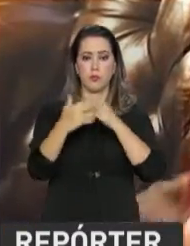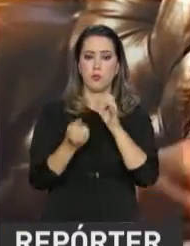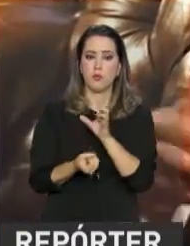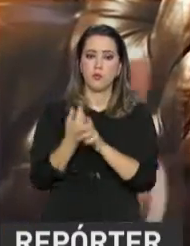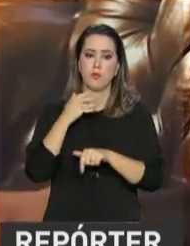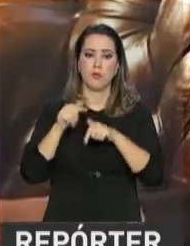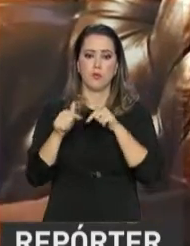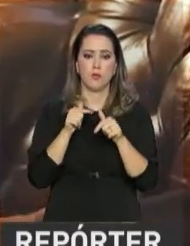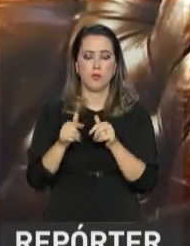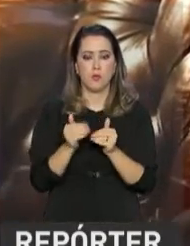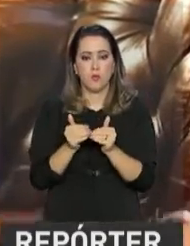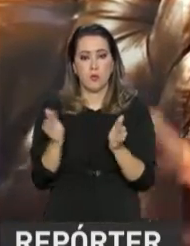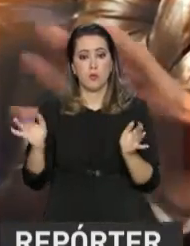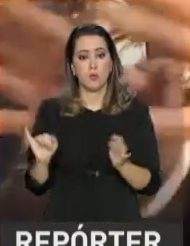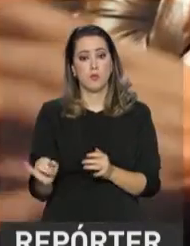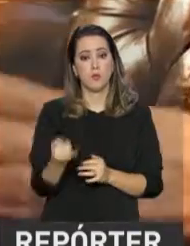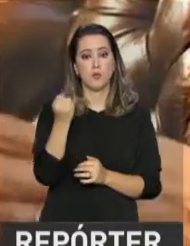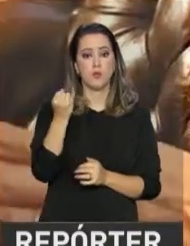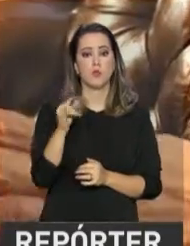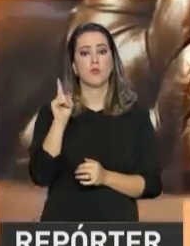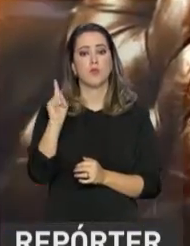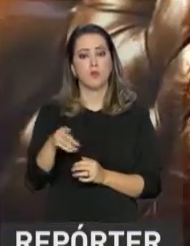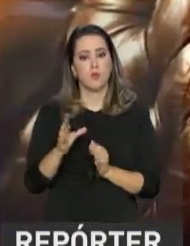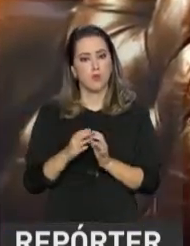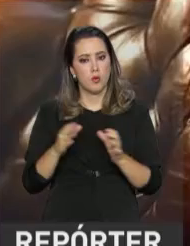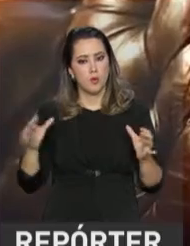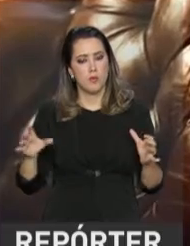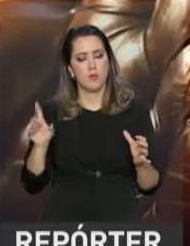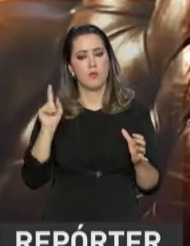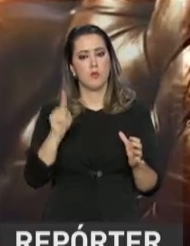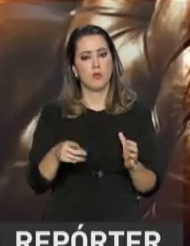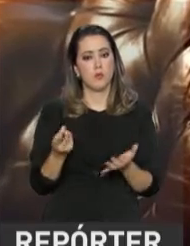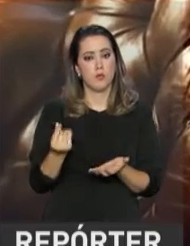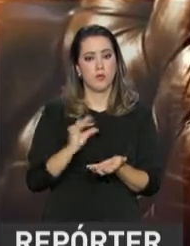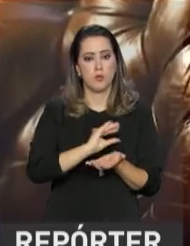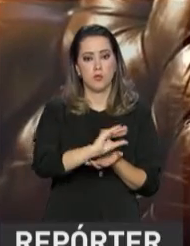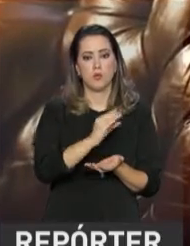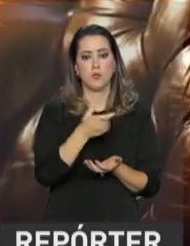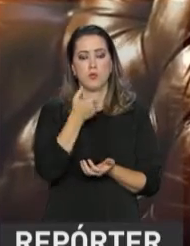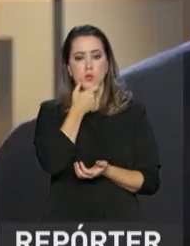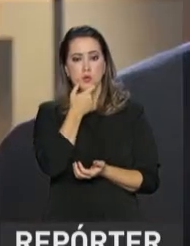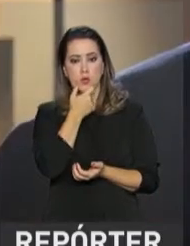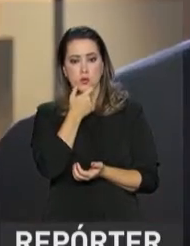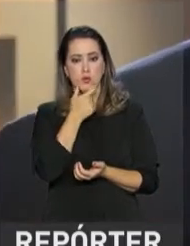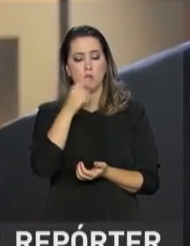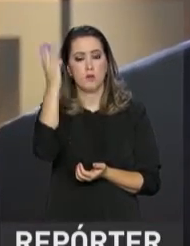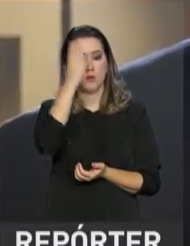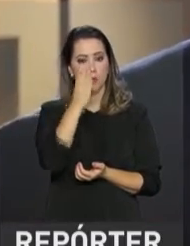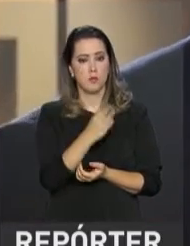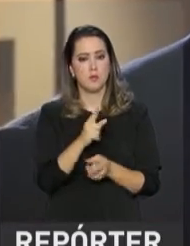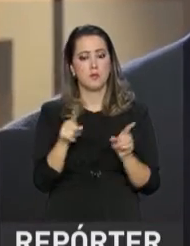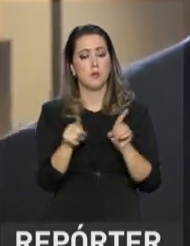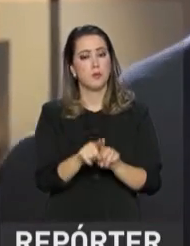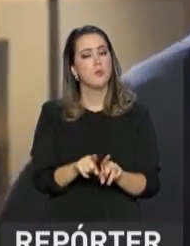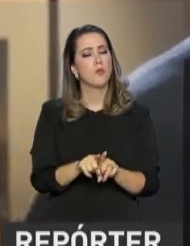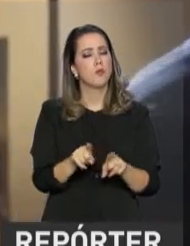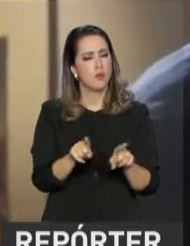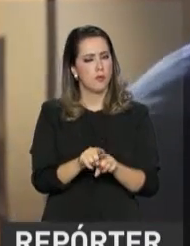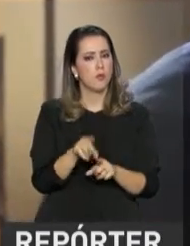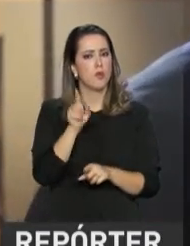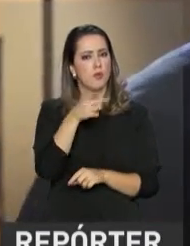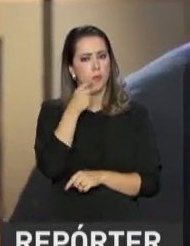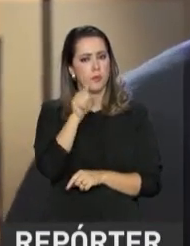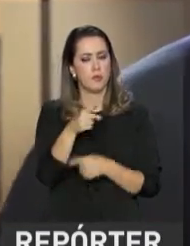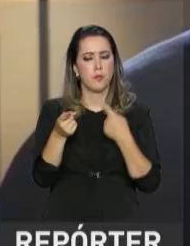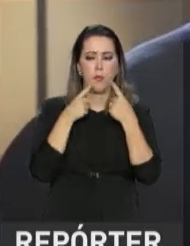emprego a oportunidade vai chegar de aumentar o investimento inglês no brasil além do mais discutimos